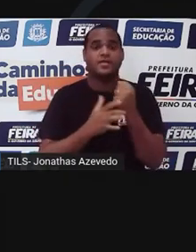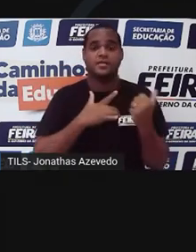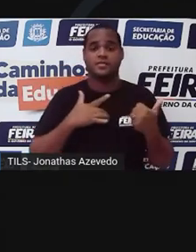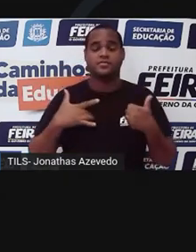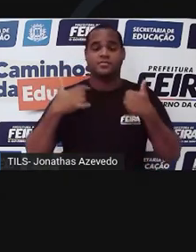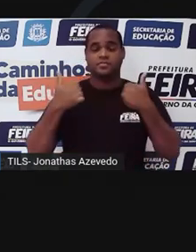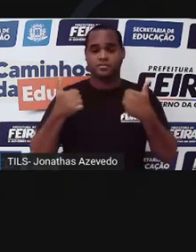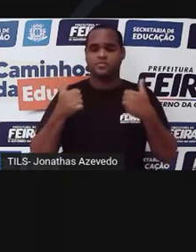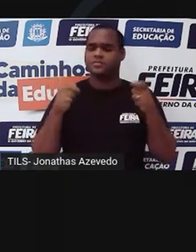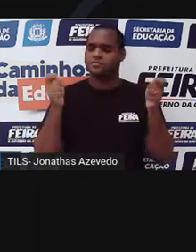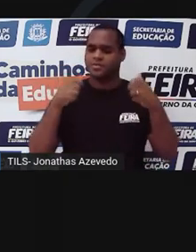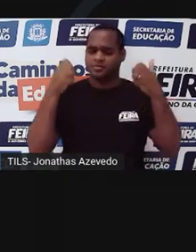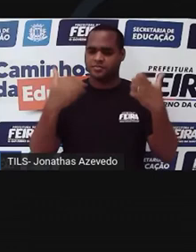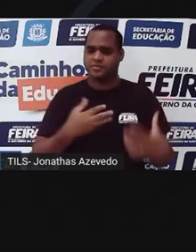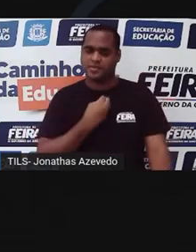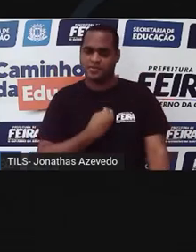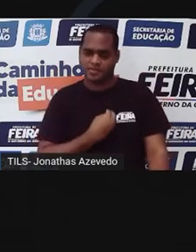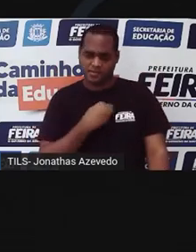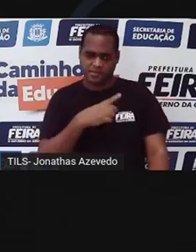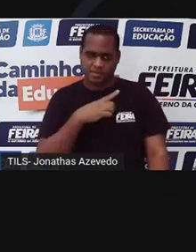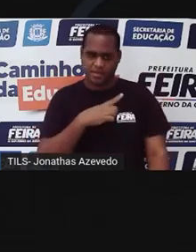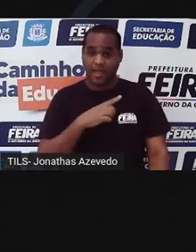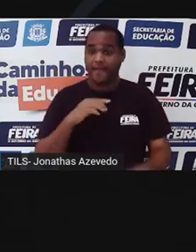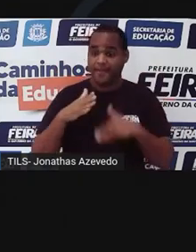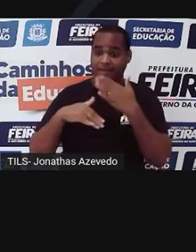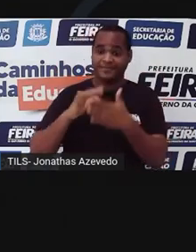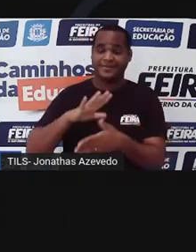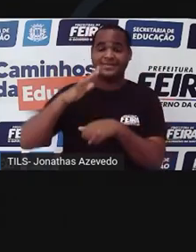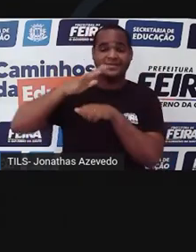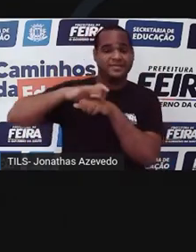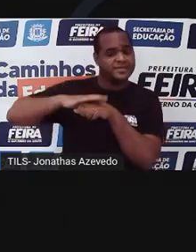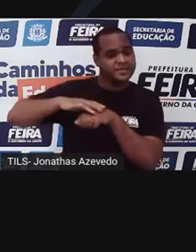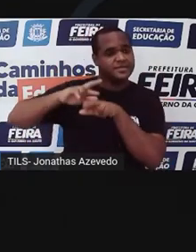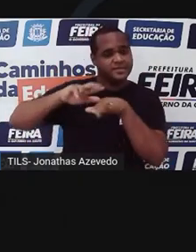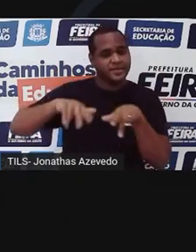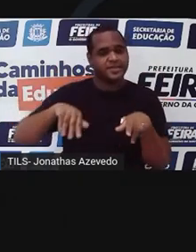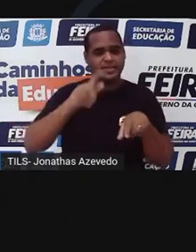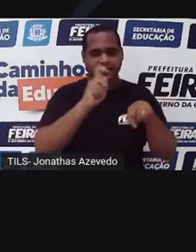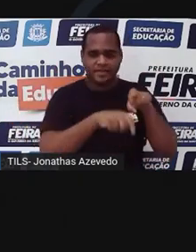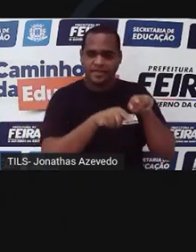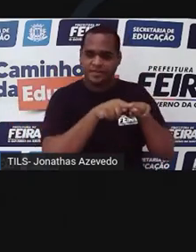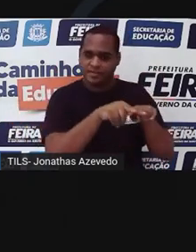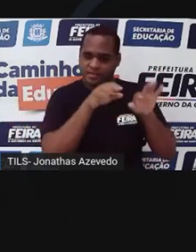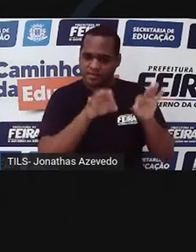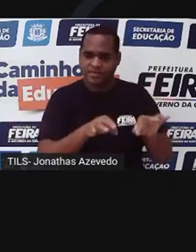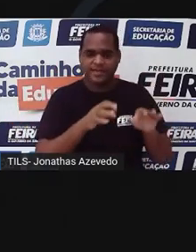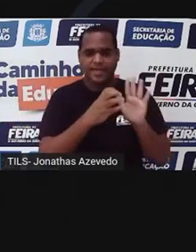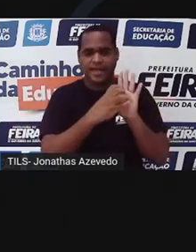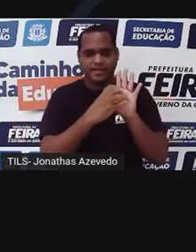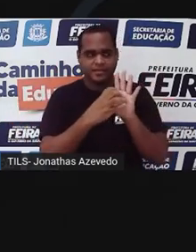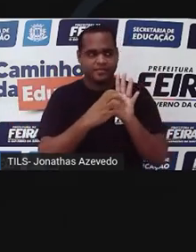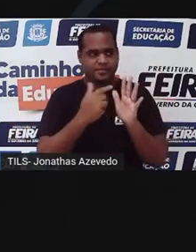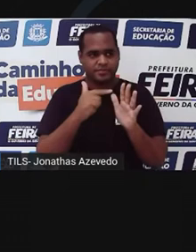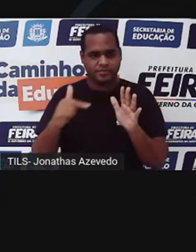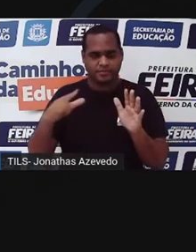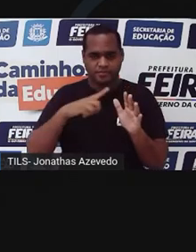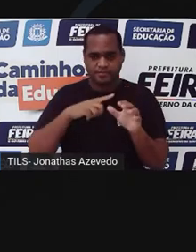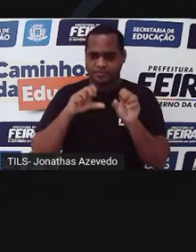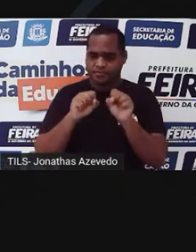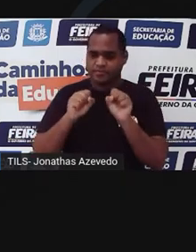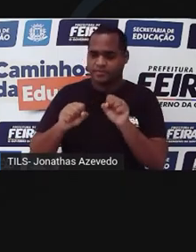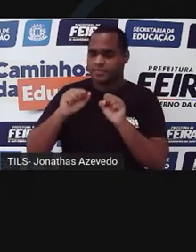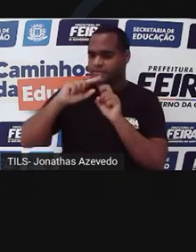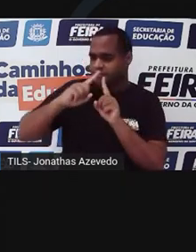saúde elas podem viver a sua sexualidade sem riscos de doenças sexualmente transmissíveis em risco de AIDS podem